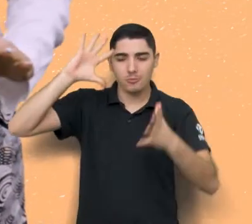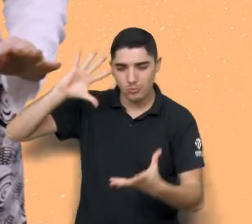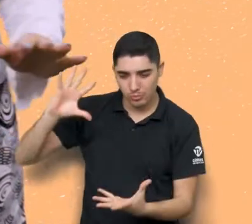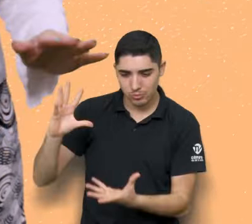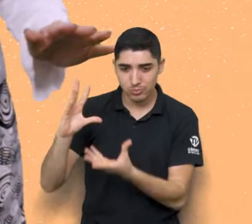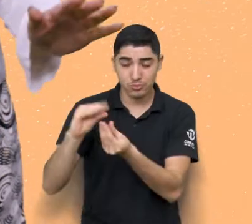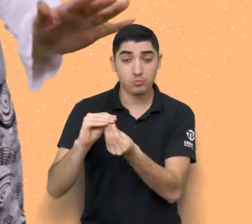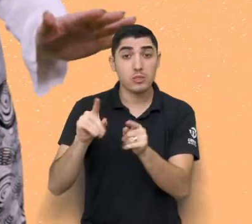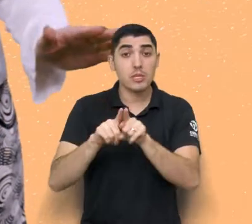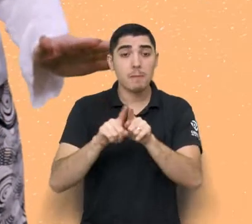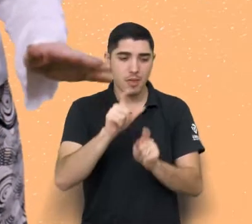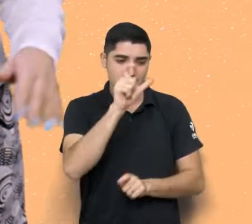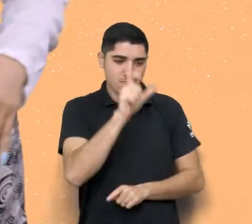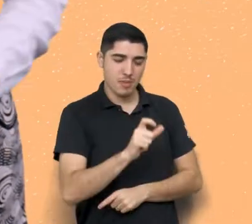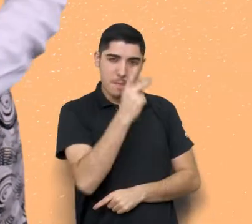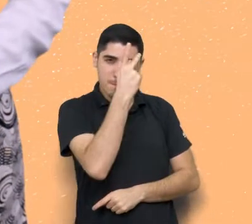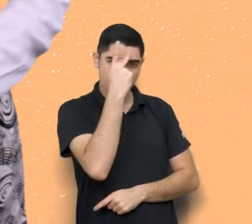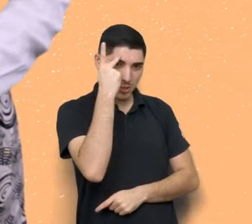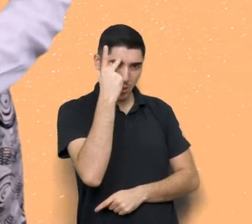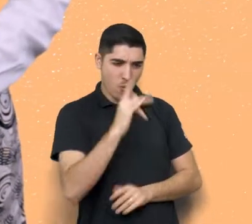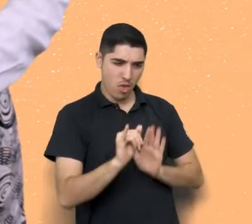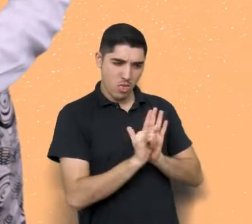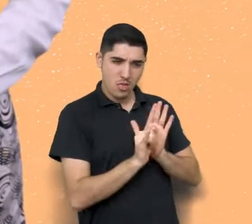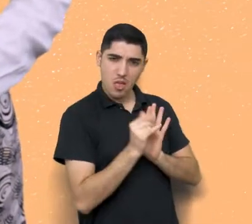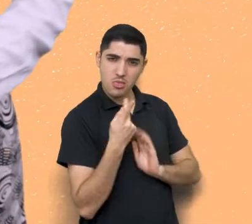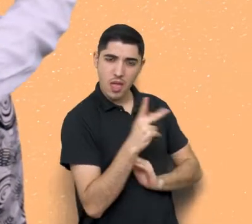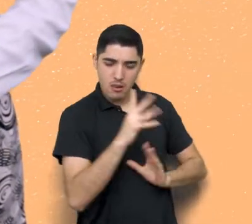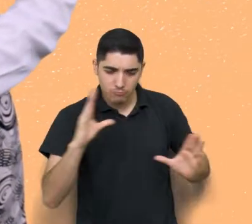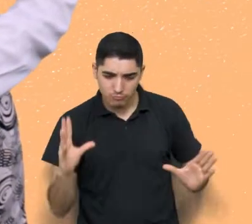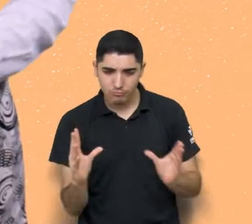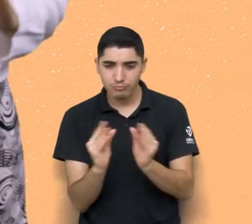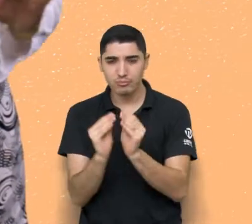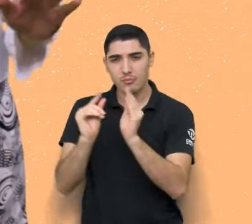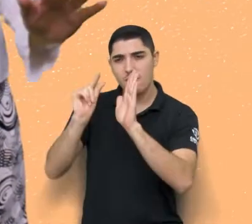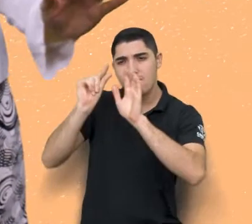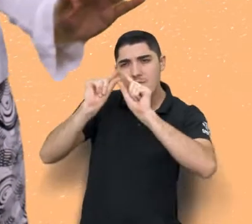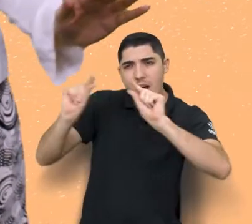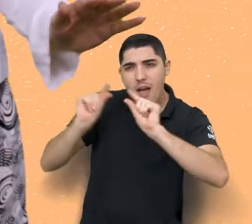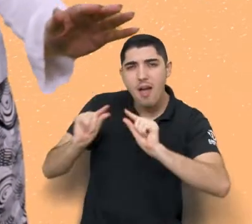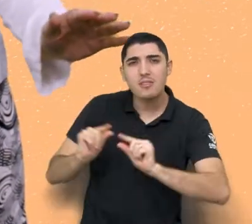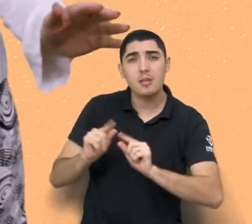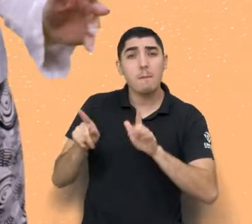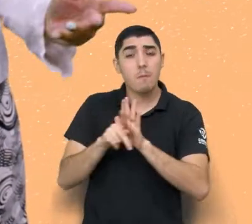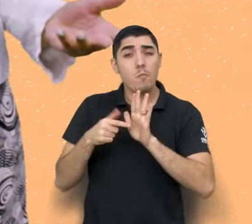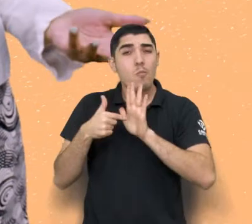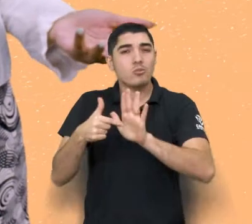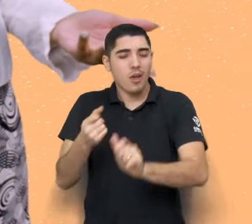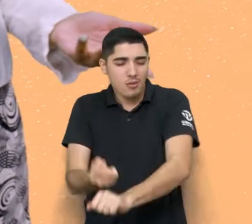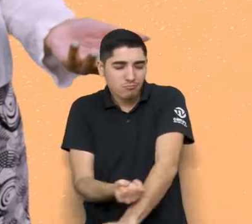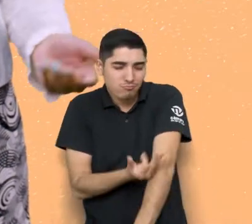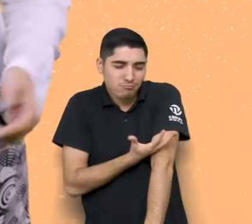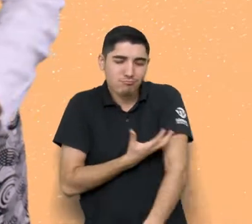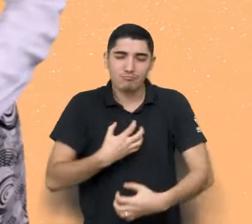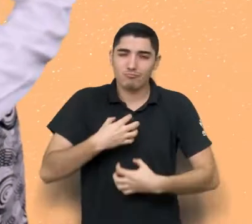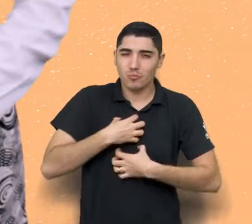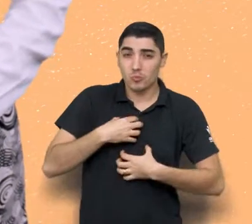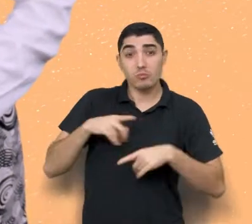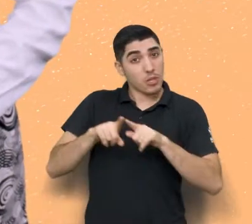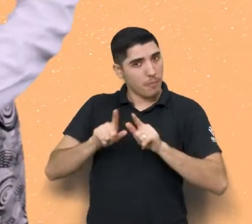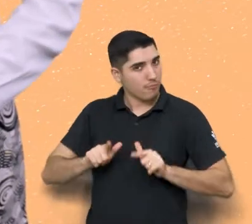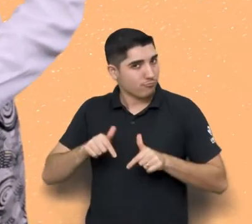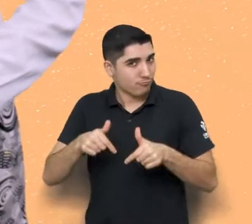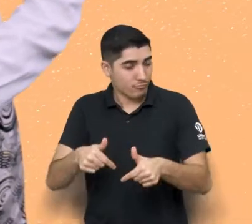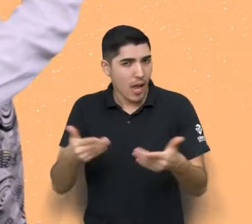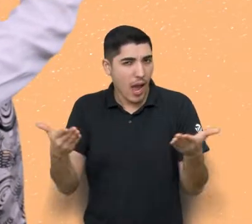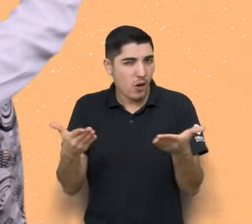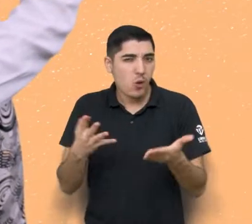do ser humano em poemas, versos e sonetos para ilustrar sentimentos e atitudes. Conheça agora